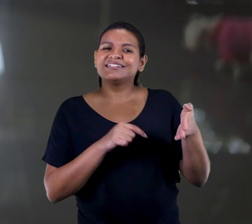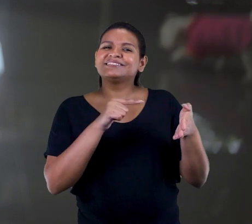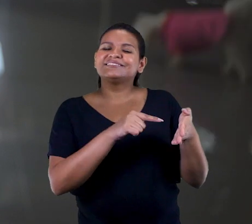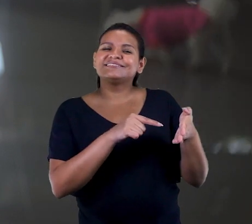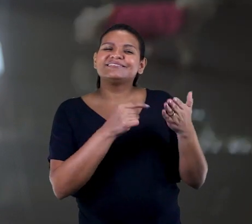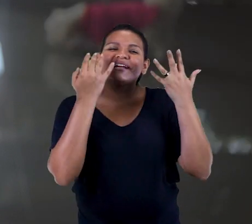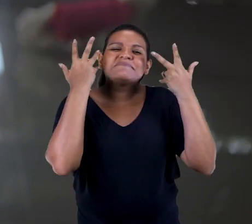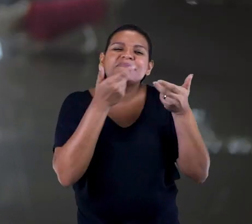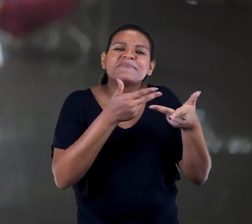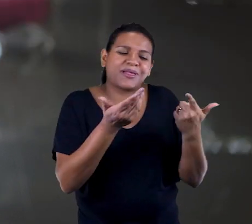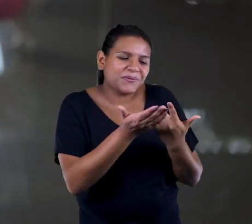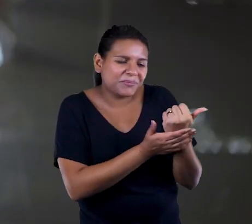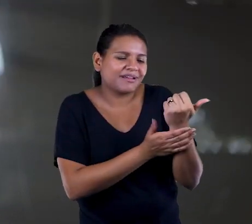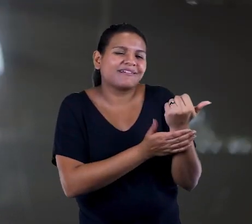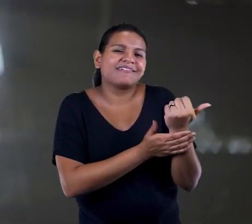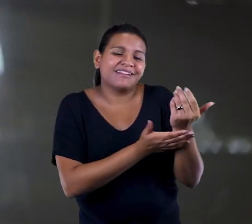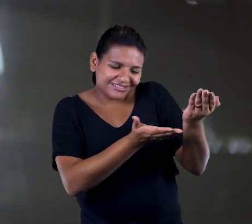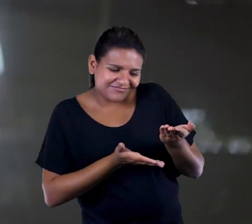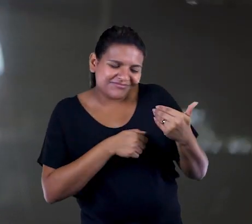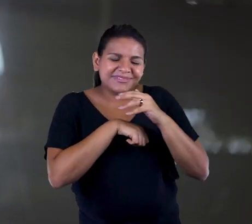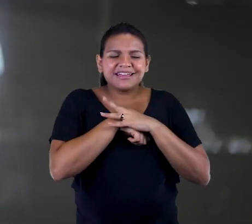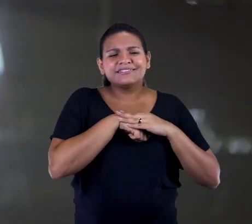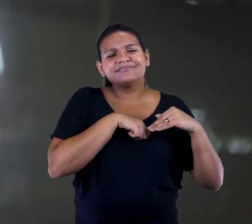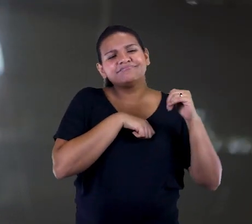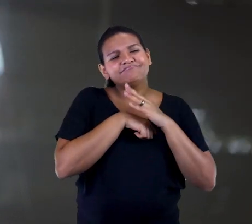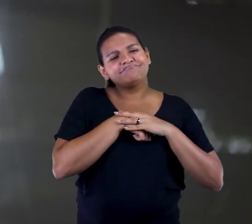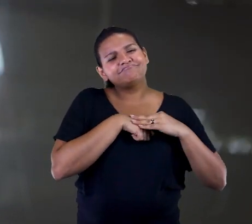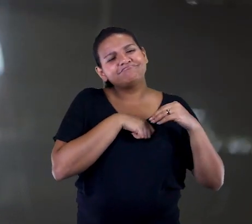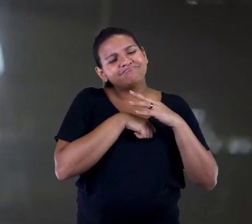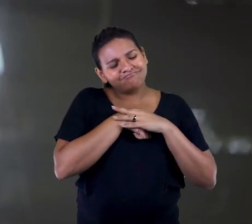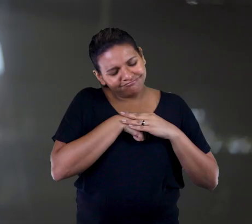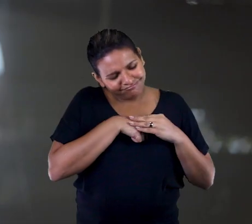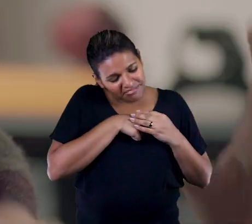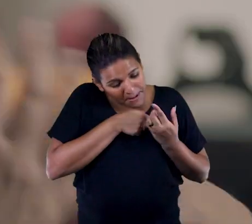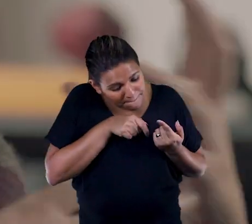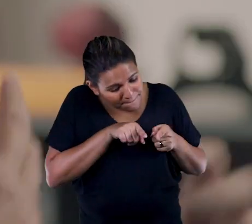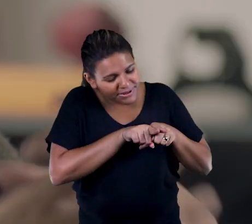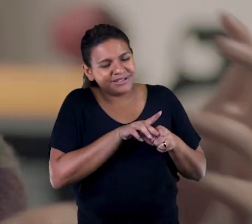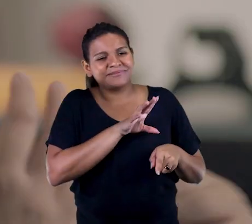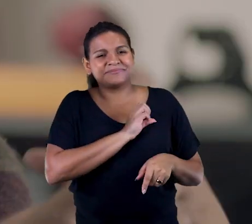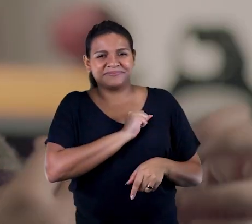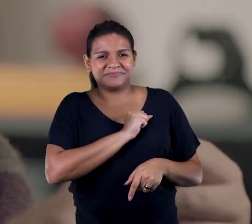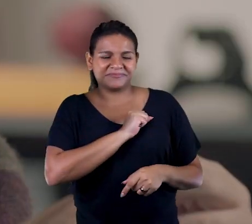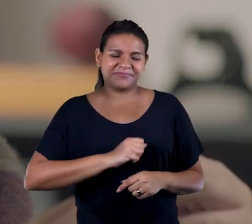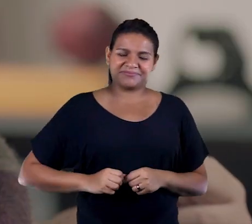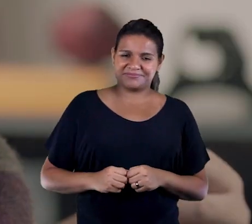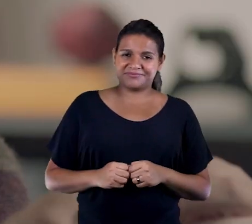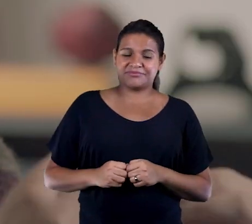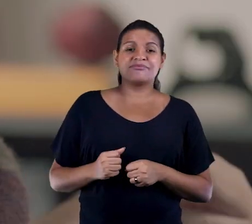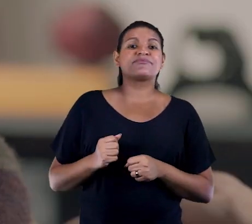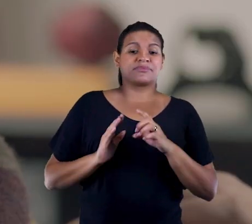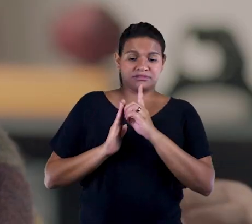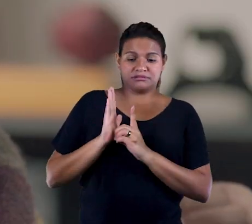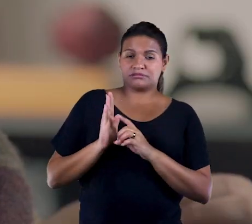no pet toda essa relação de carinho, de cumplicidade, de amor. Através de várias pesquisas a partir dos anos